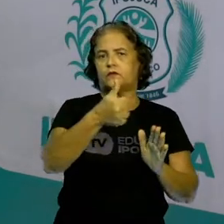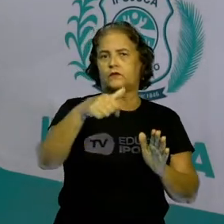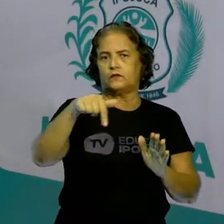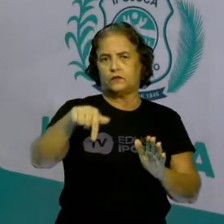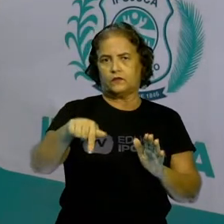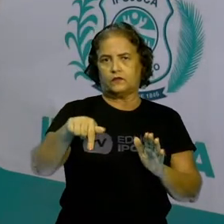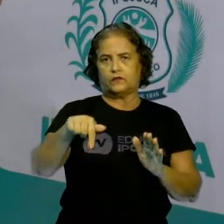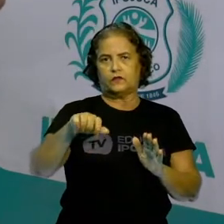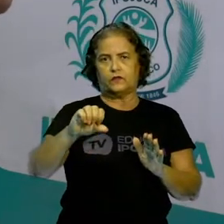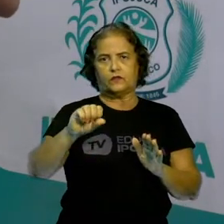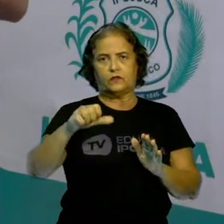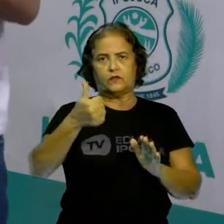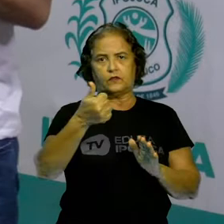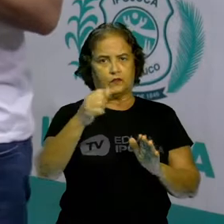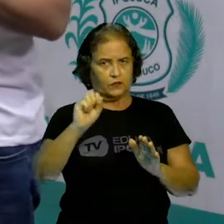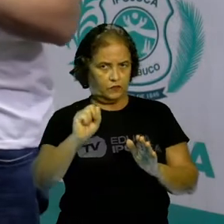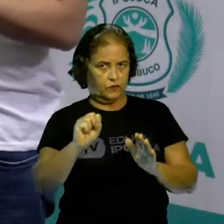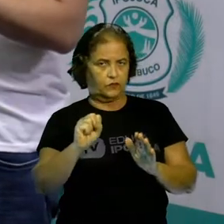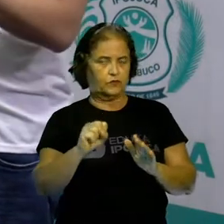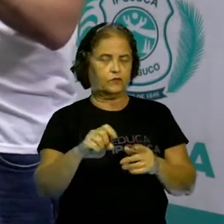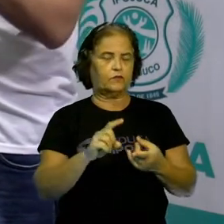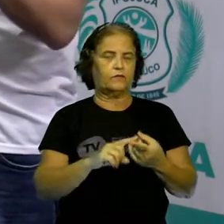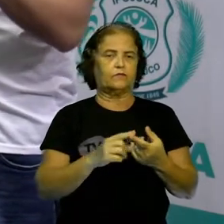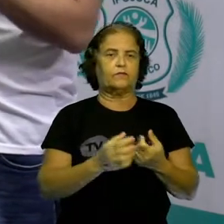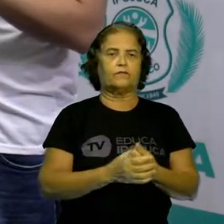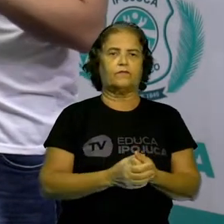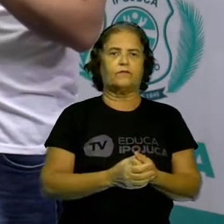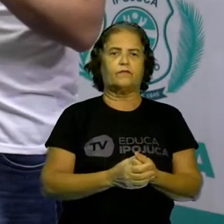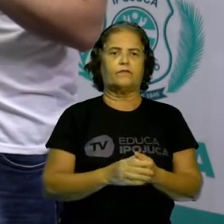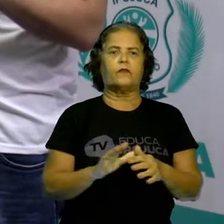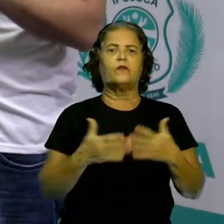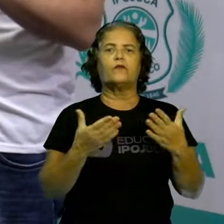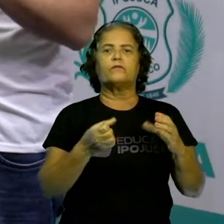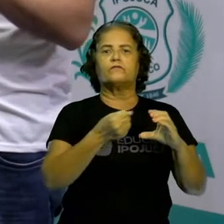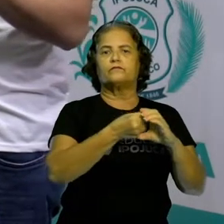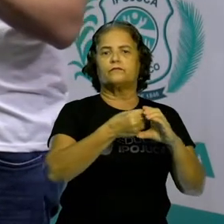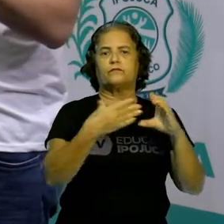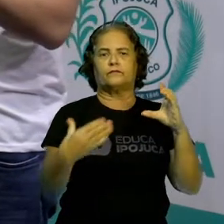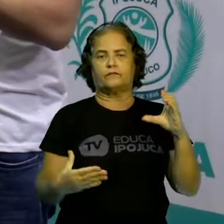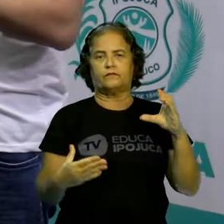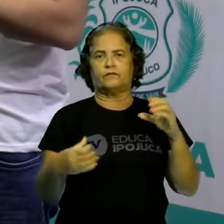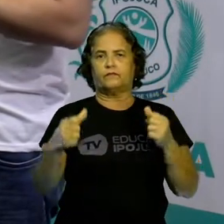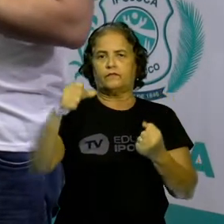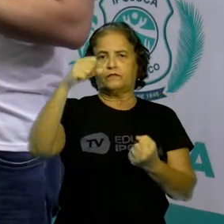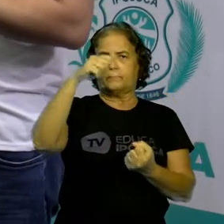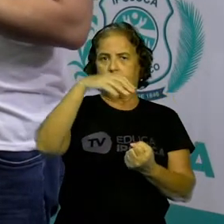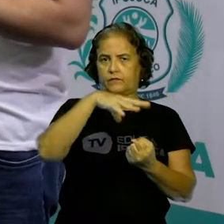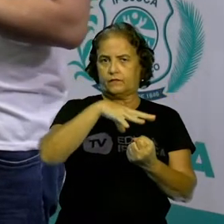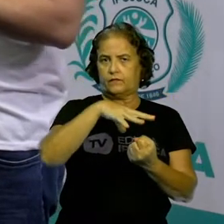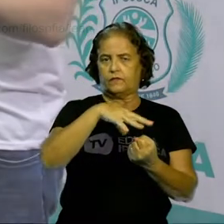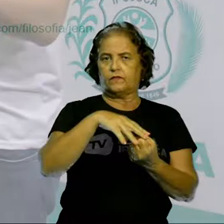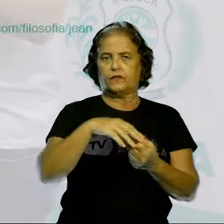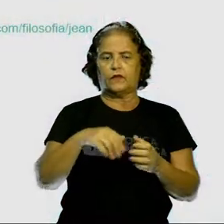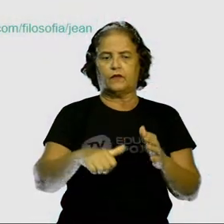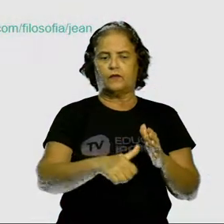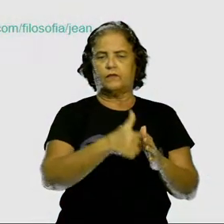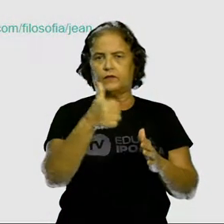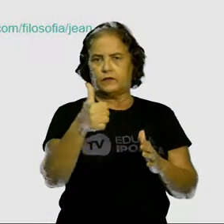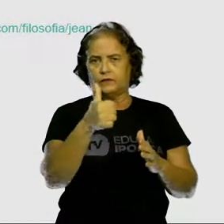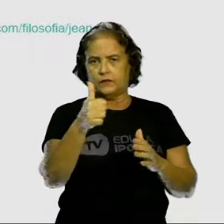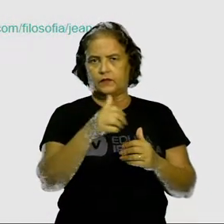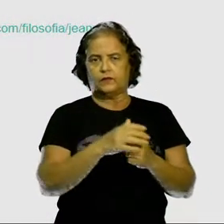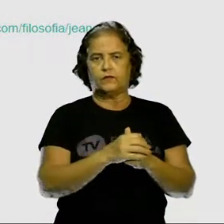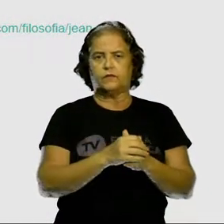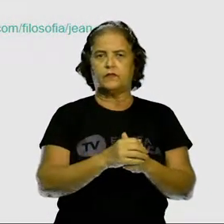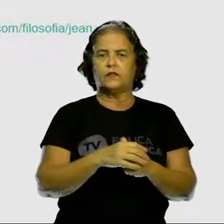tá? Na Europa, ok? Então, quais são as características do iluminismo? Primeiramente, os pensadores